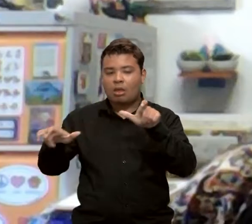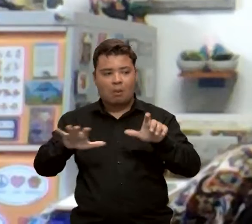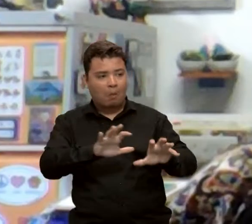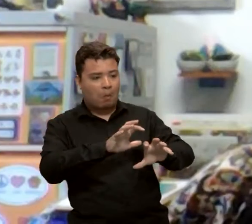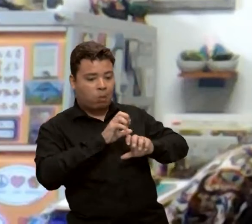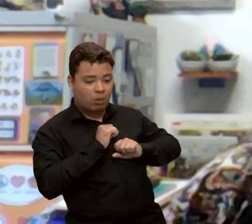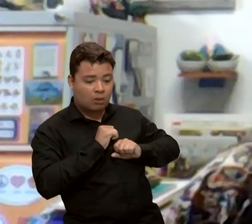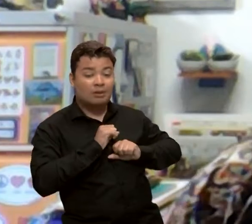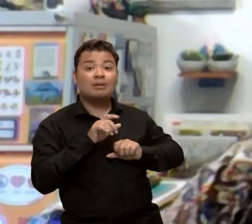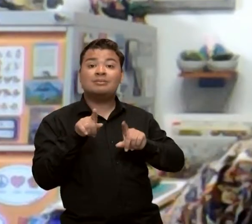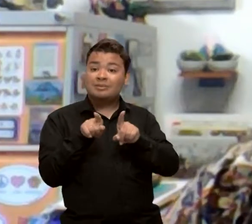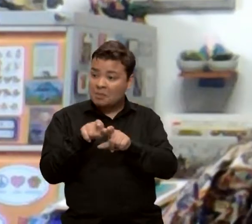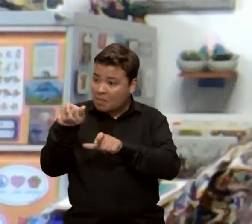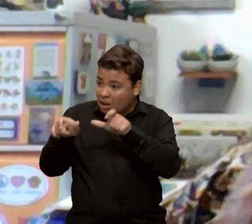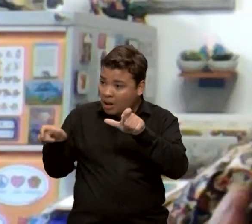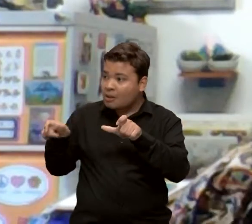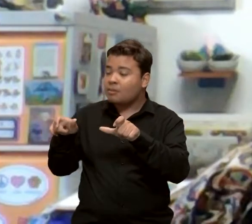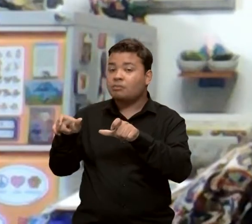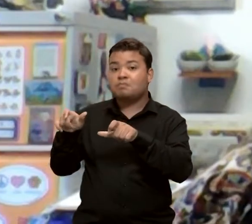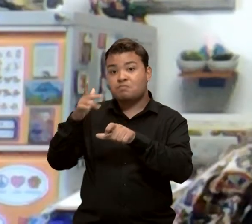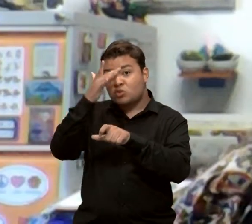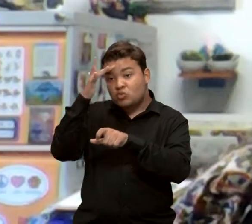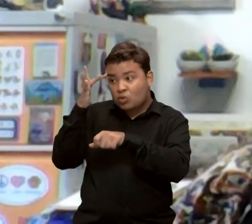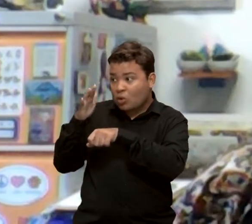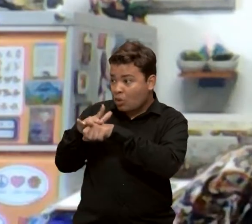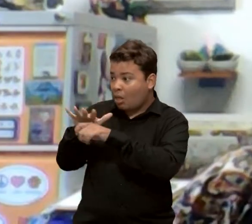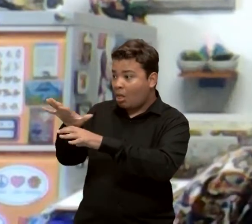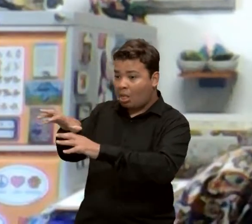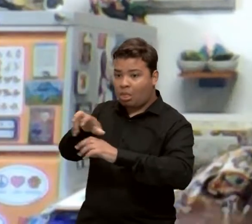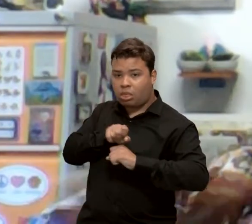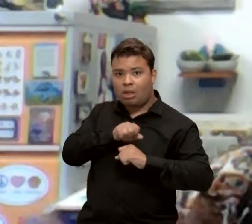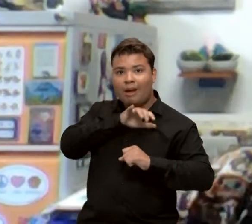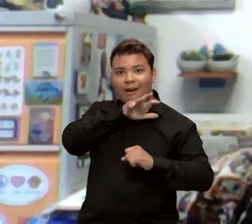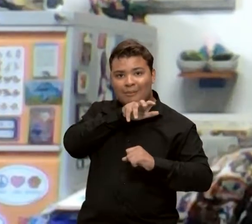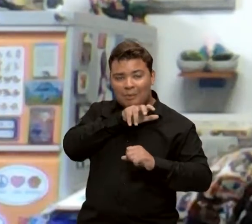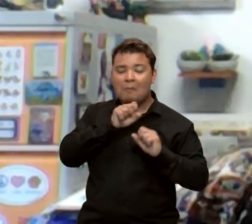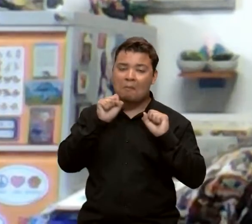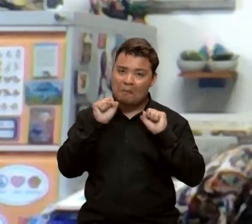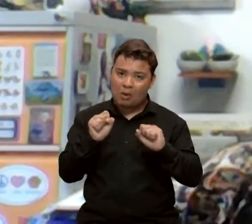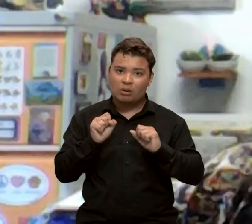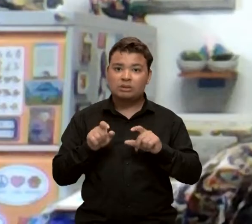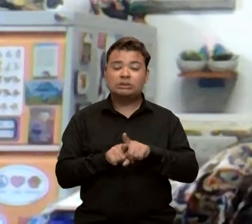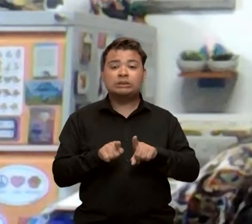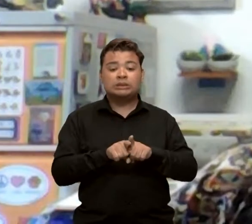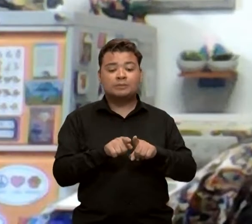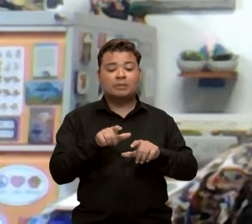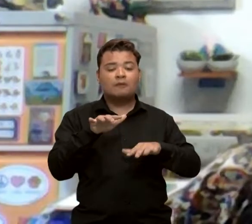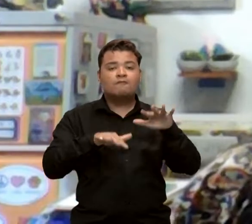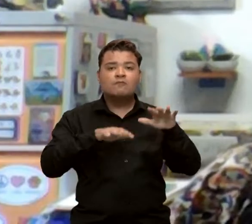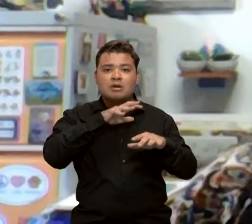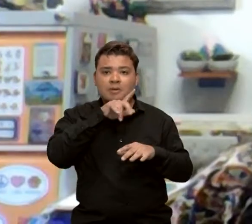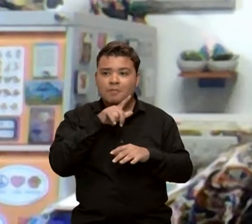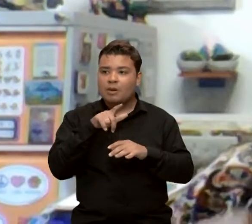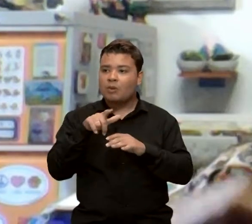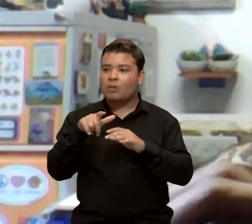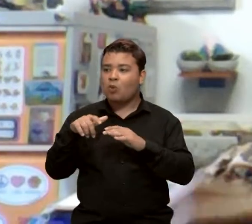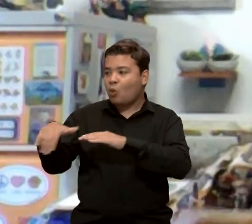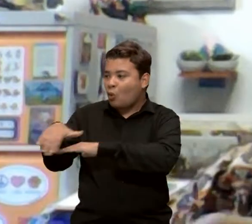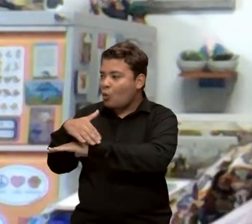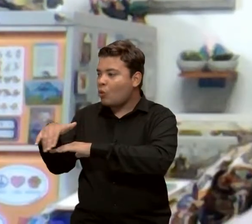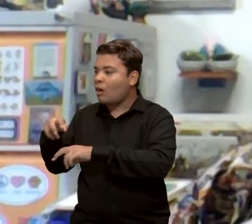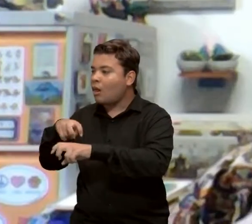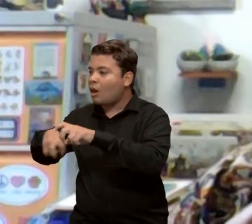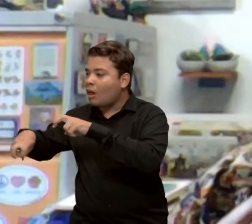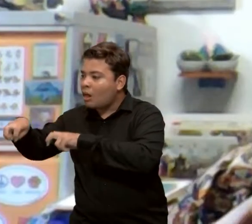que, principalmente, os animais que transitam pelas casas ou que têm acesso à rua, são animais cujo